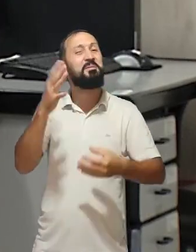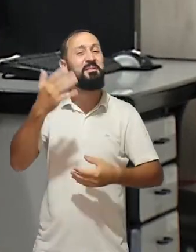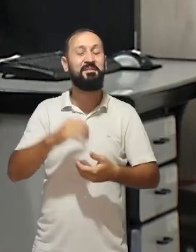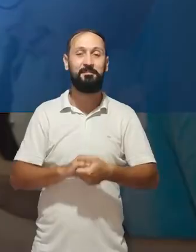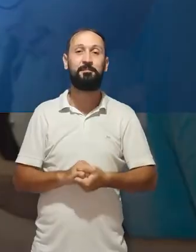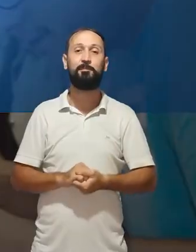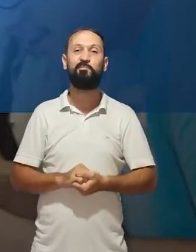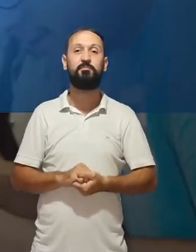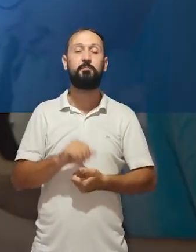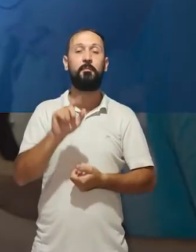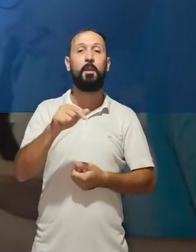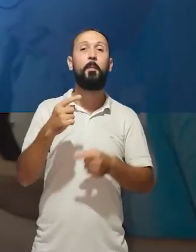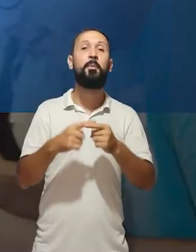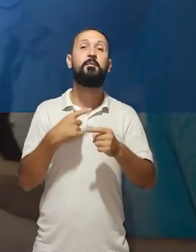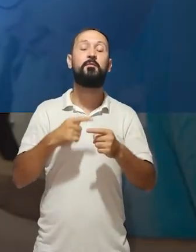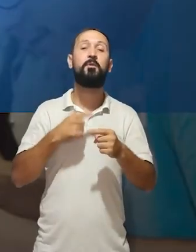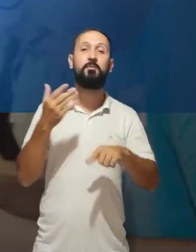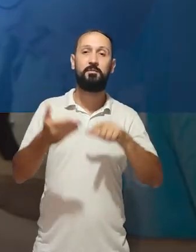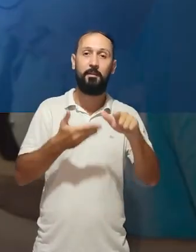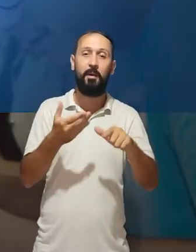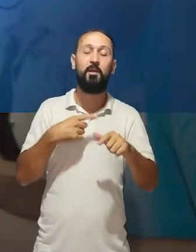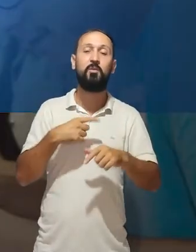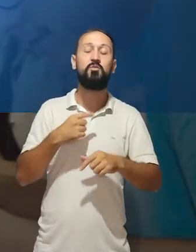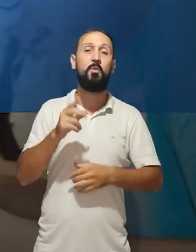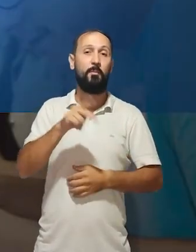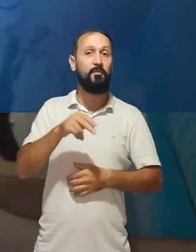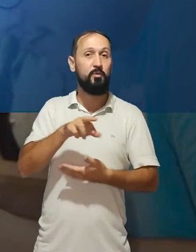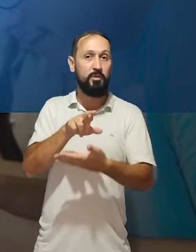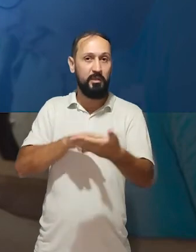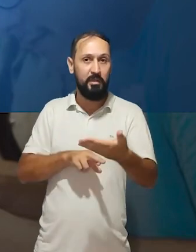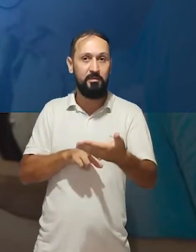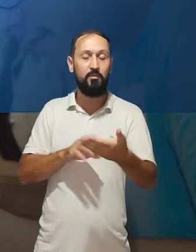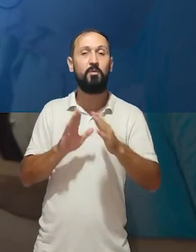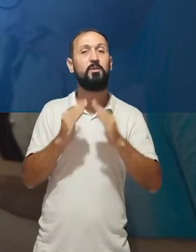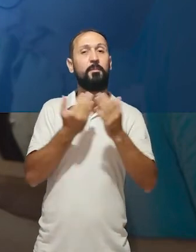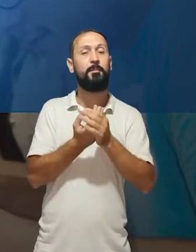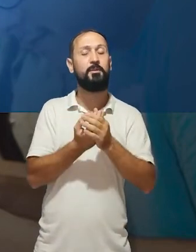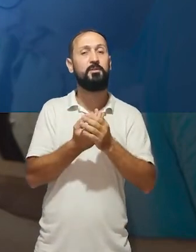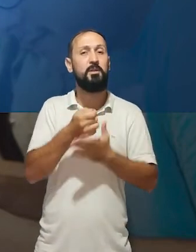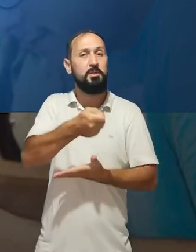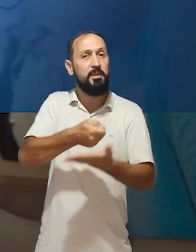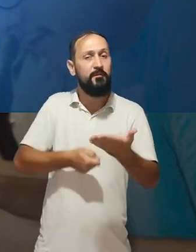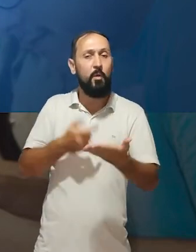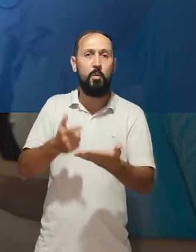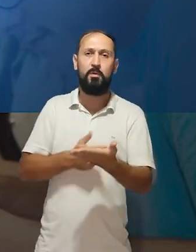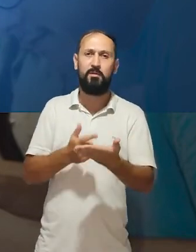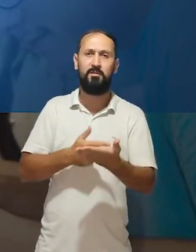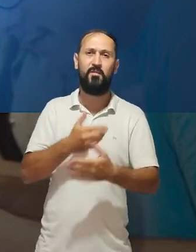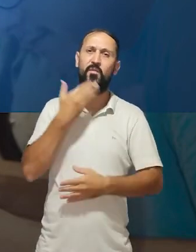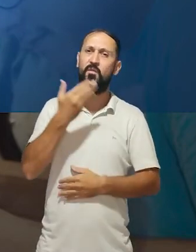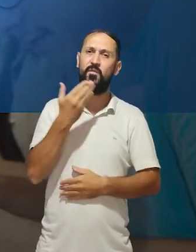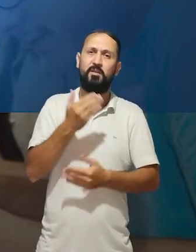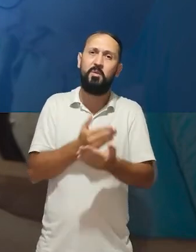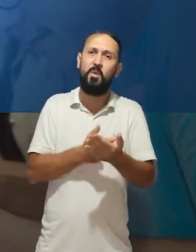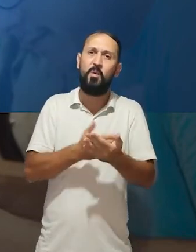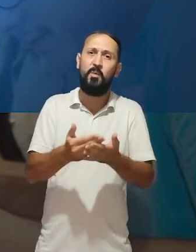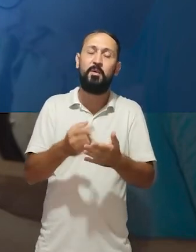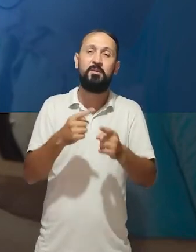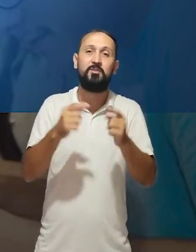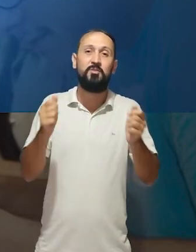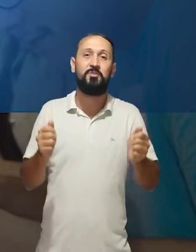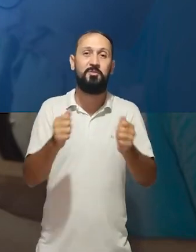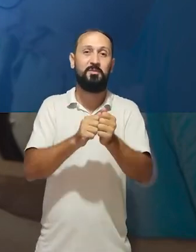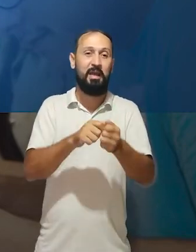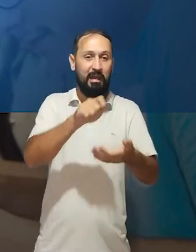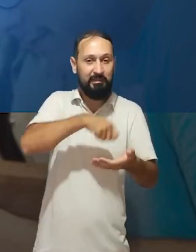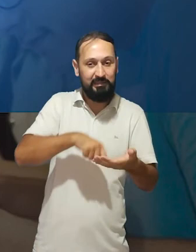pra gente. Sim, foi a partir de um trabalho que meu professor de redação passou na escola para escrevermos um livro. Não foi muito fácil no início